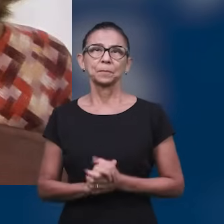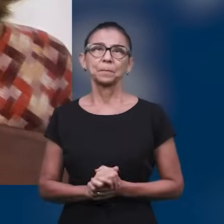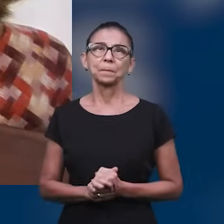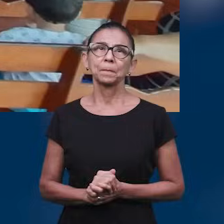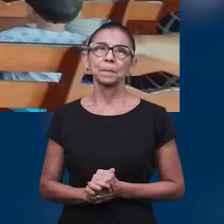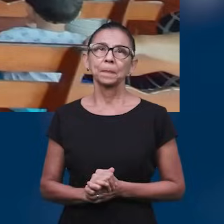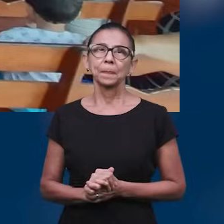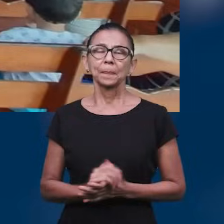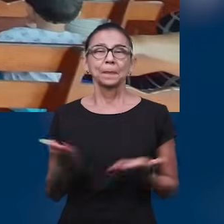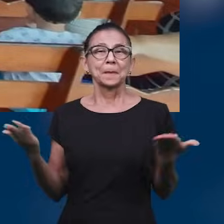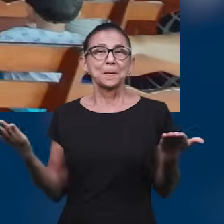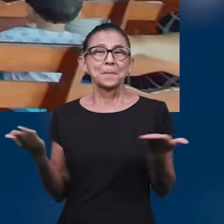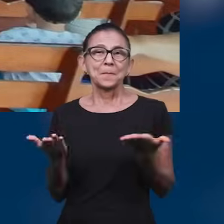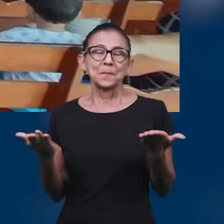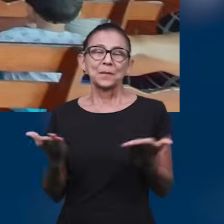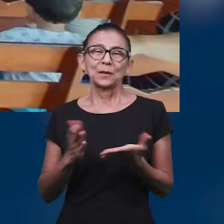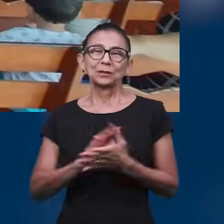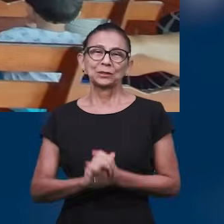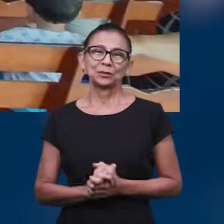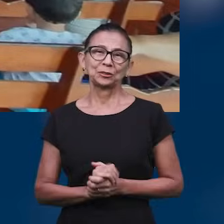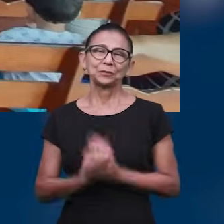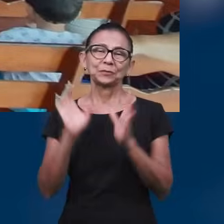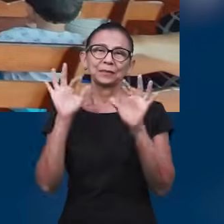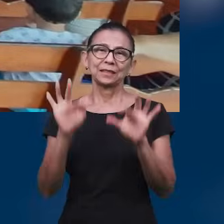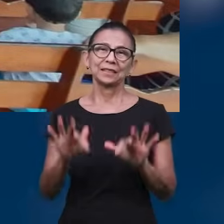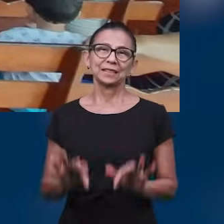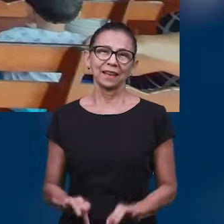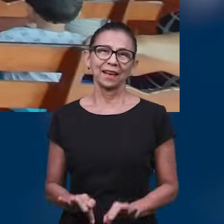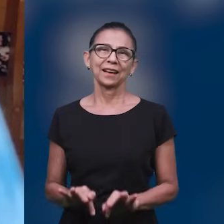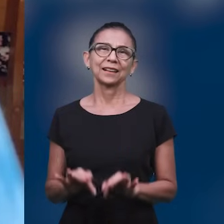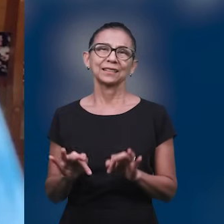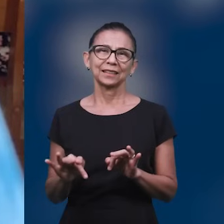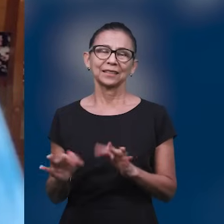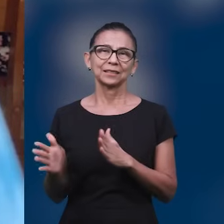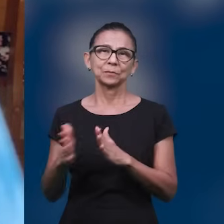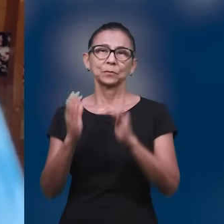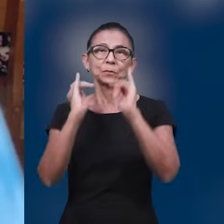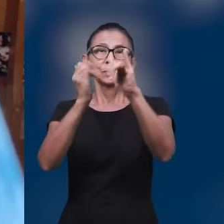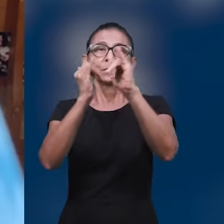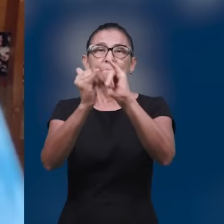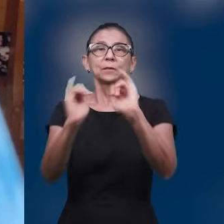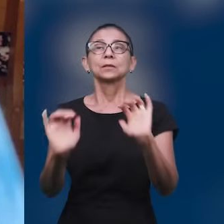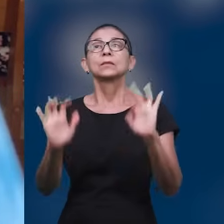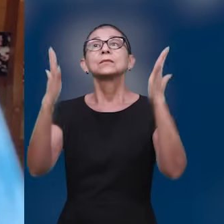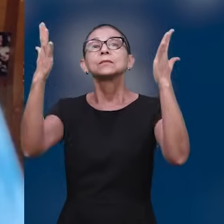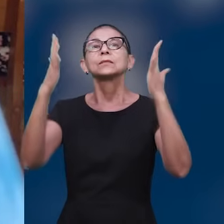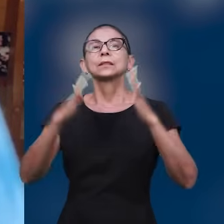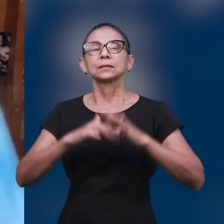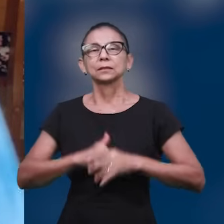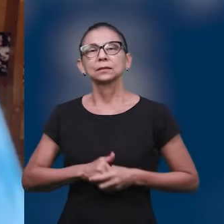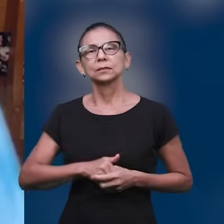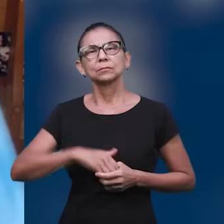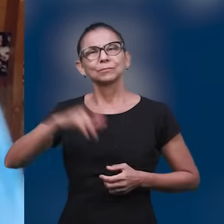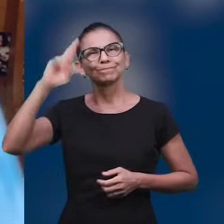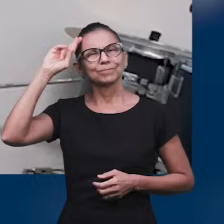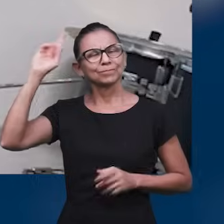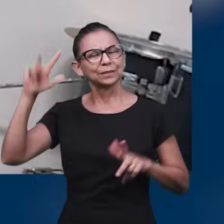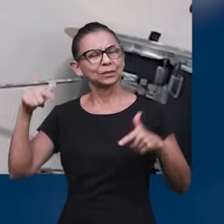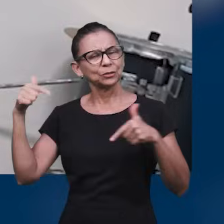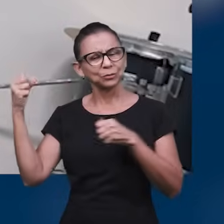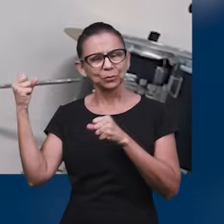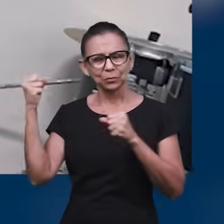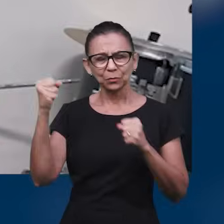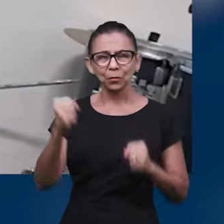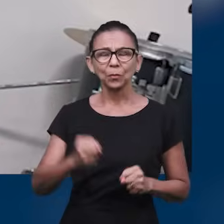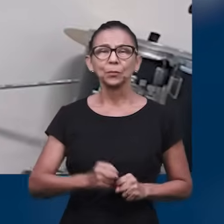encerramos, né, este ciclo com o Trombetas e Festas, onde ocorreu aqui nas nossas igrejas, aonde o Senhor operou